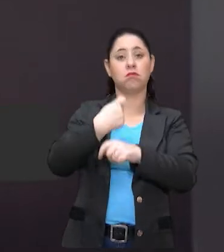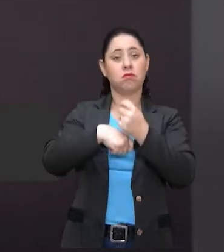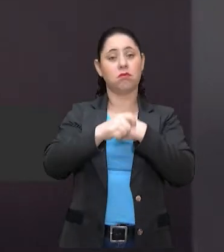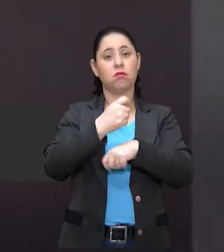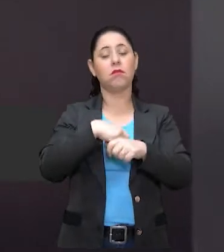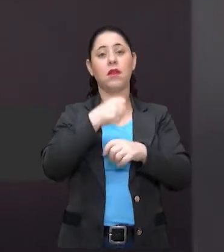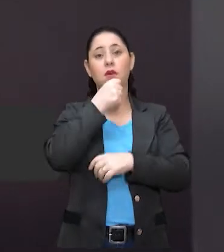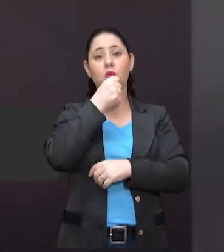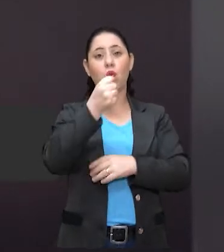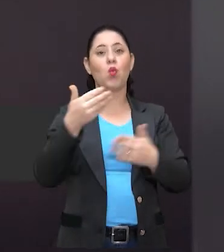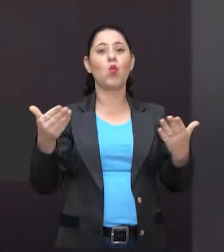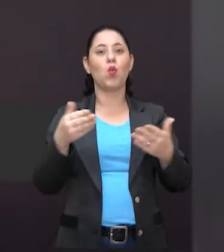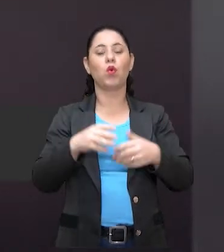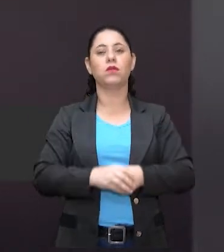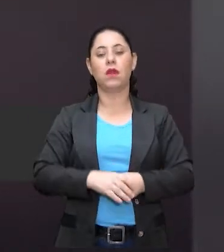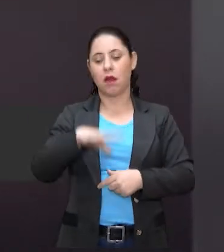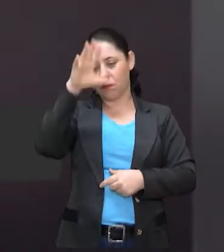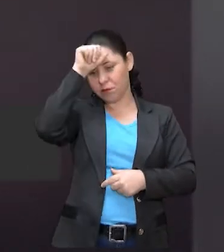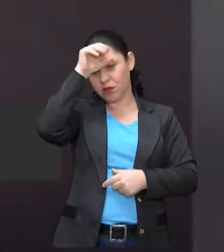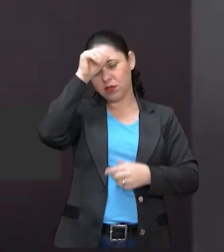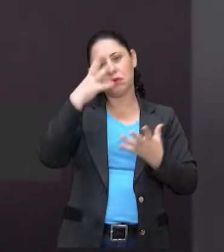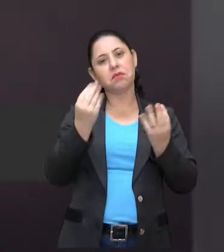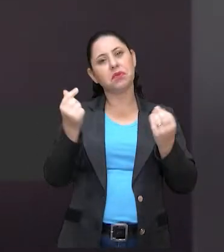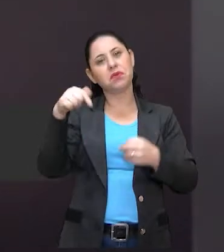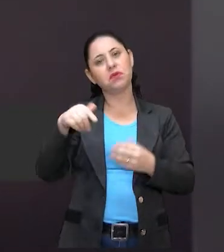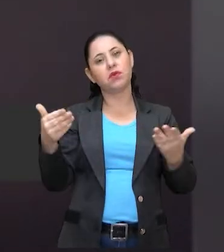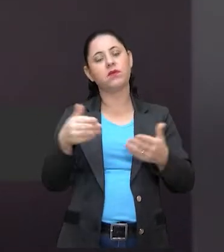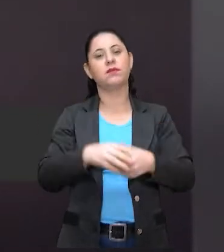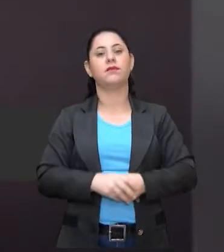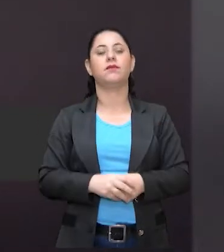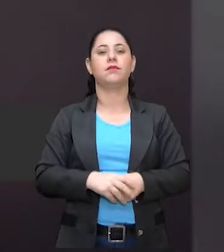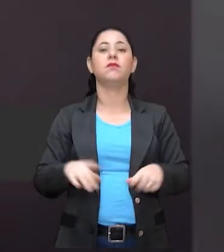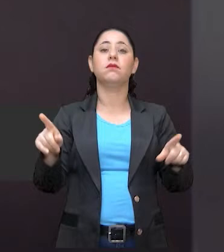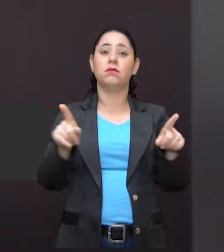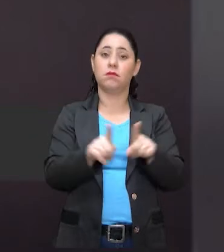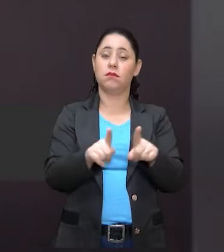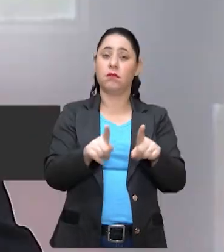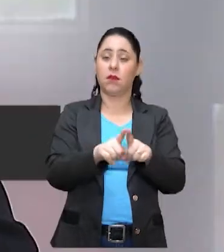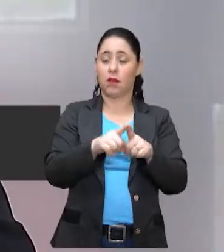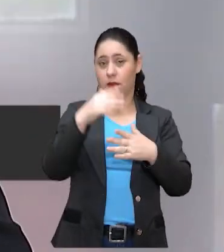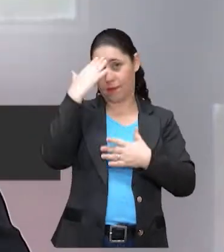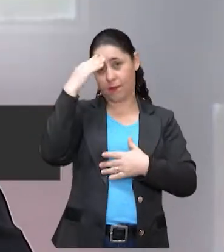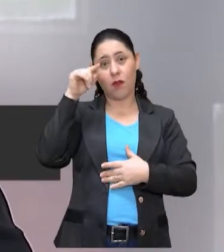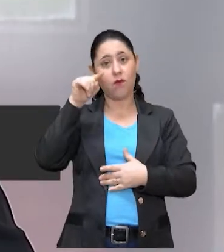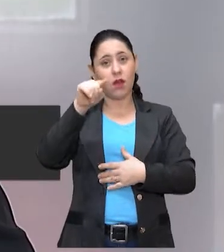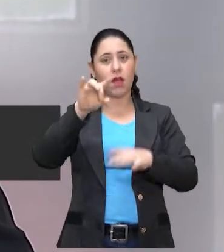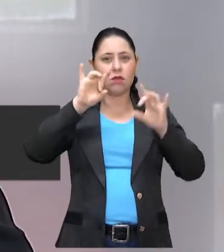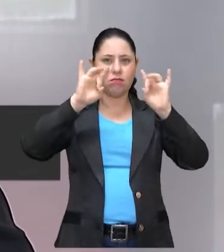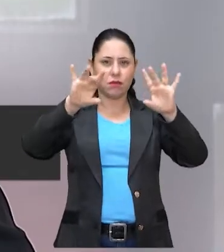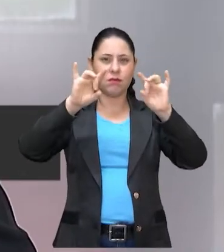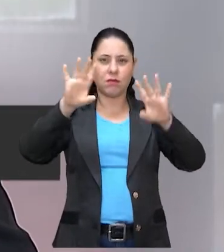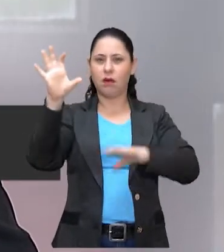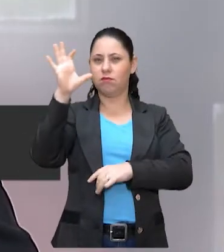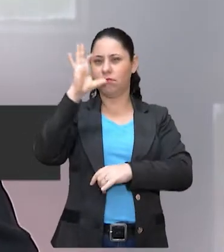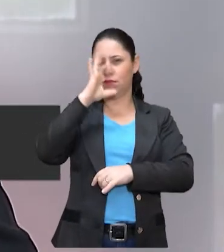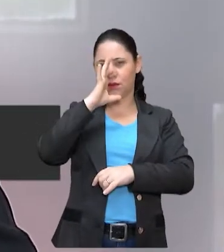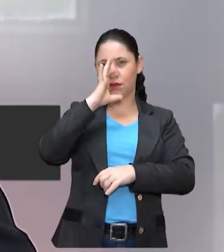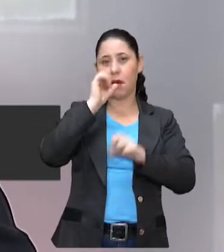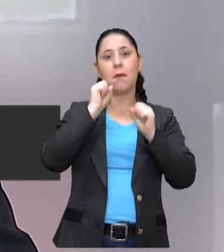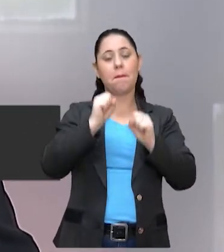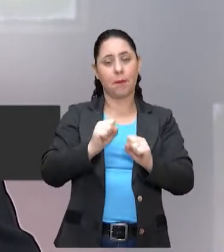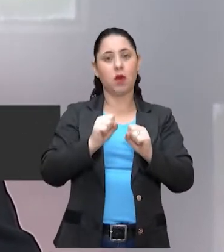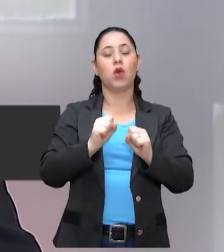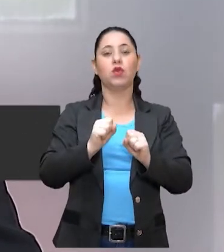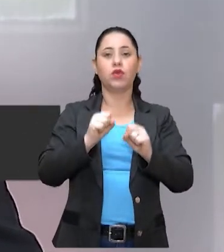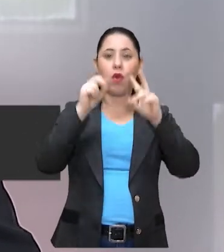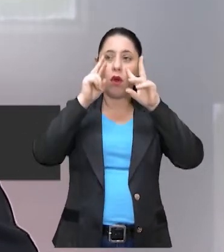aula de economia essa entrevista hoje aqui. Aprendi muito com você. E também agradeço em especial a você que